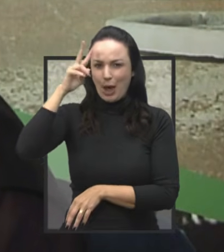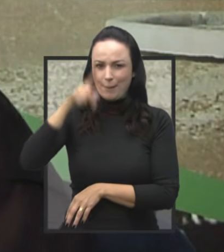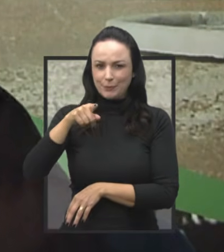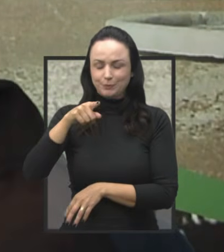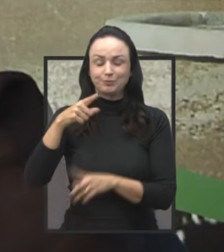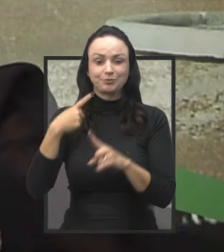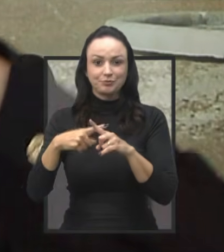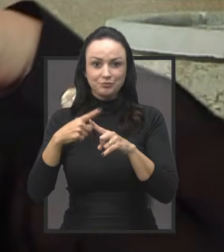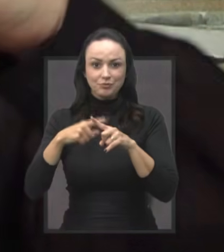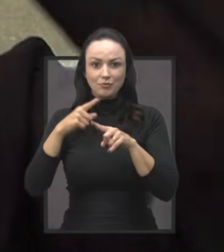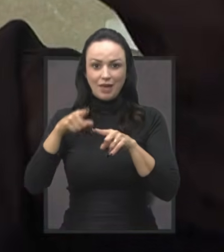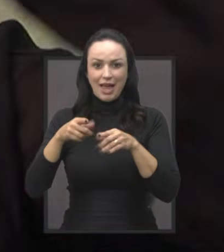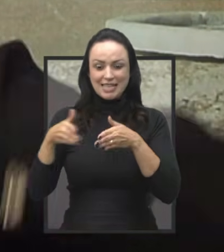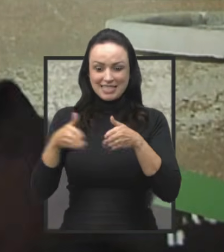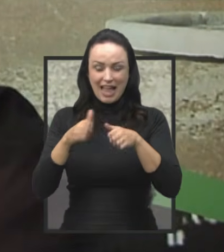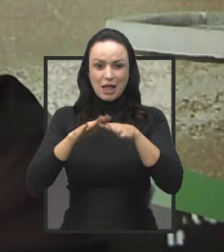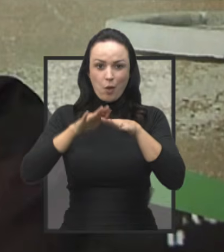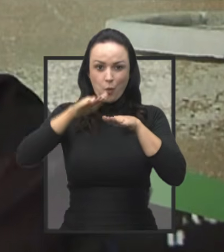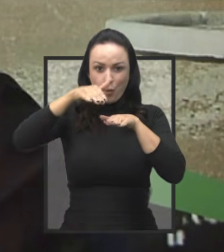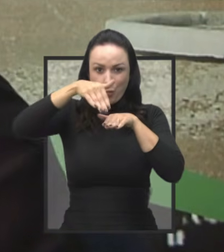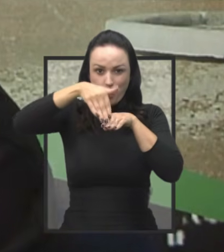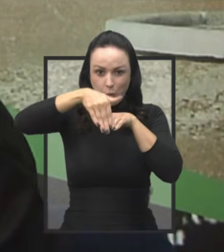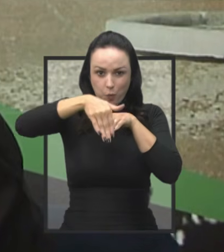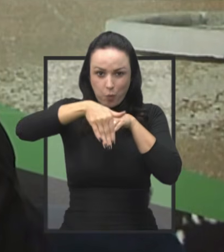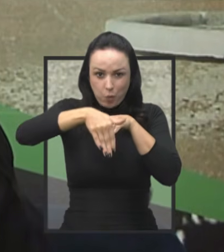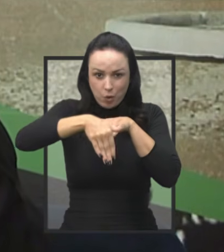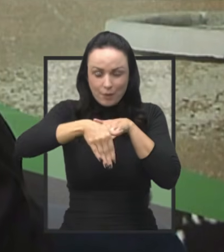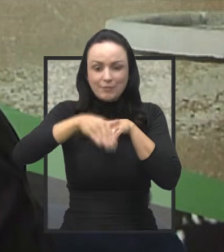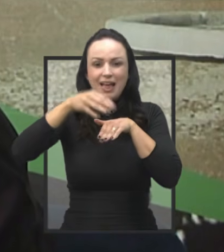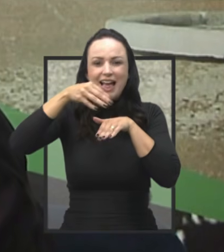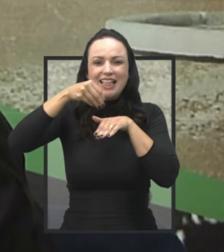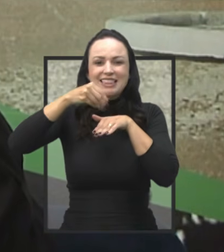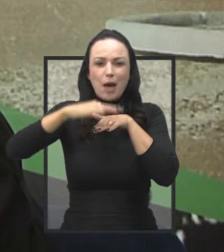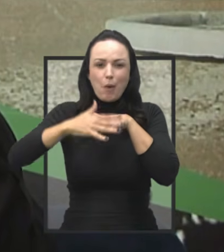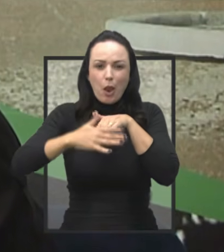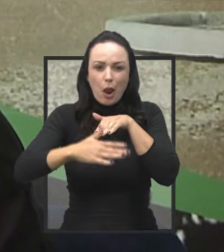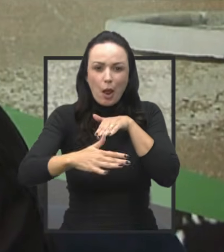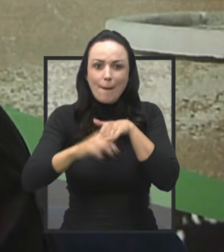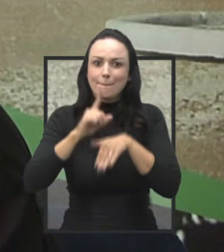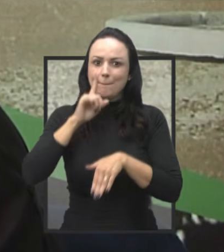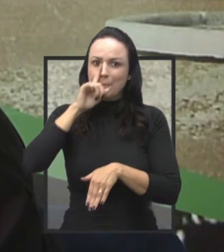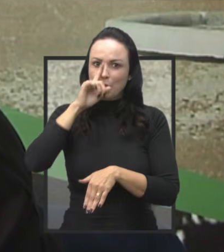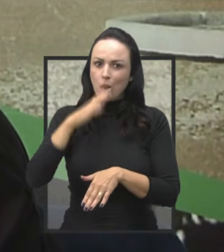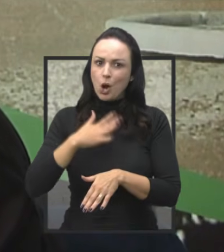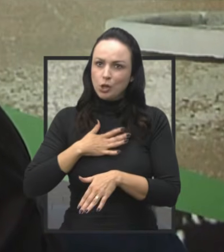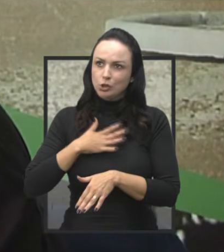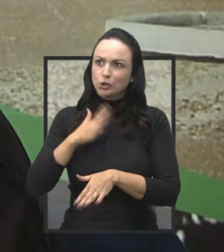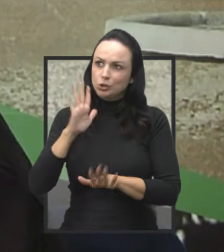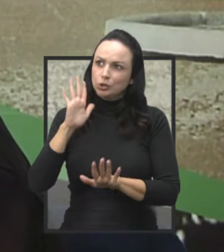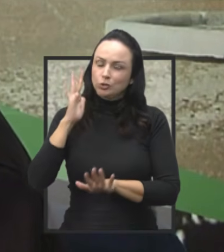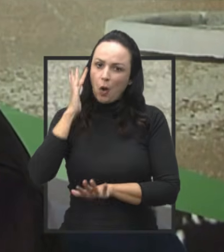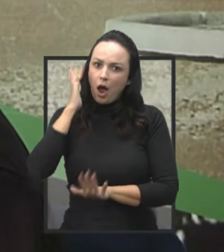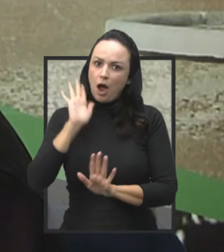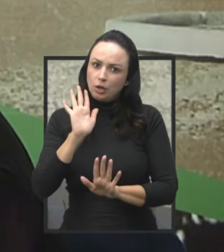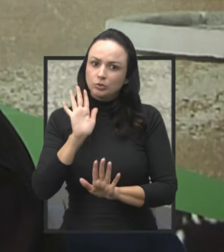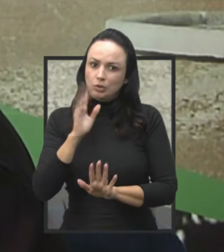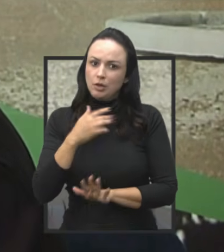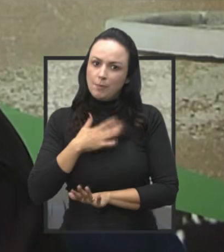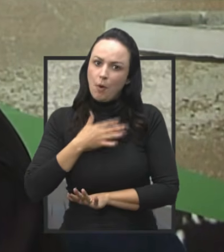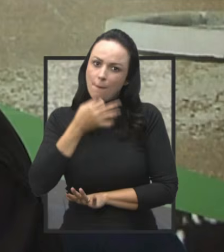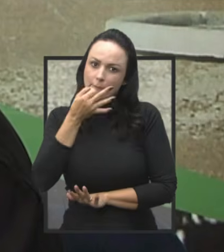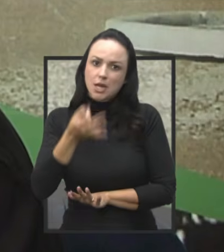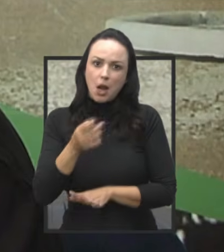terra, porque na descida, era uma descida de terra perigosíssima, eu acho. Assim, no meu ponto de vista,